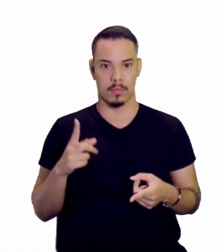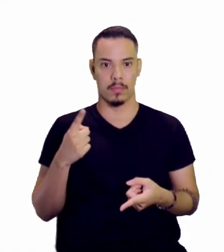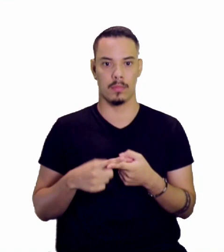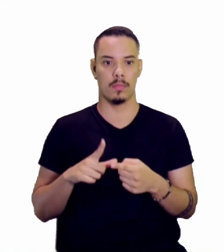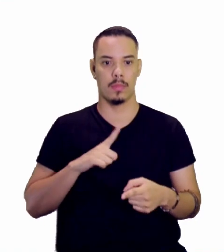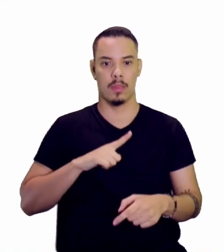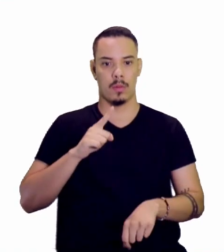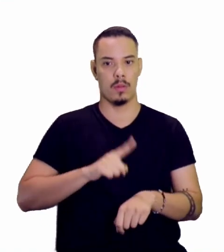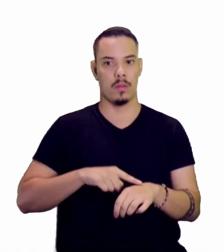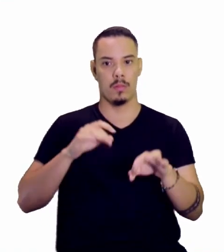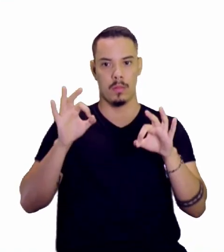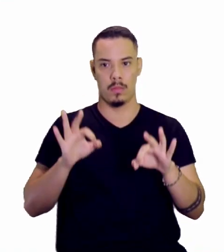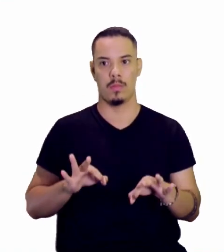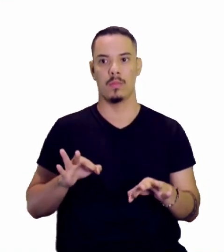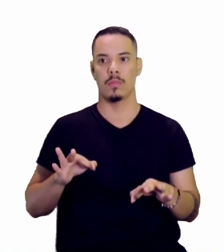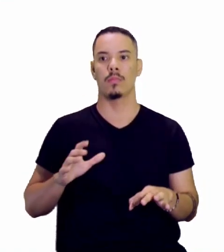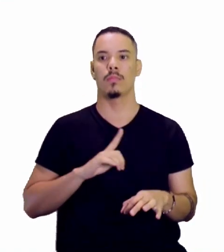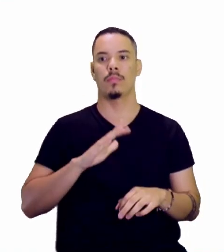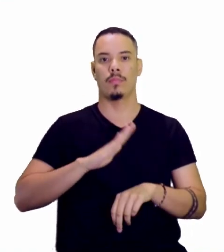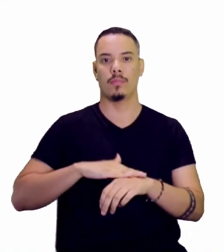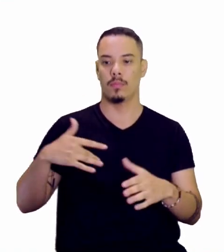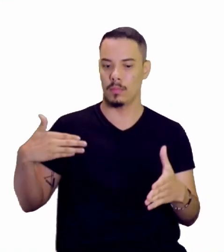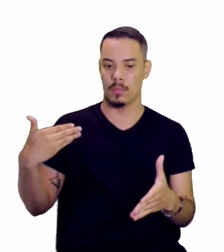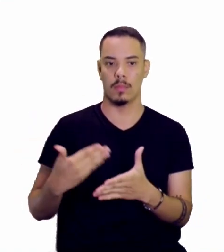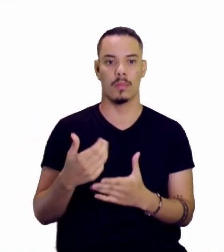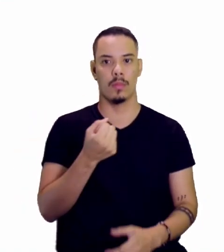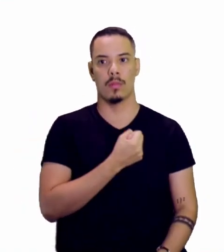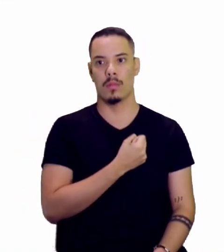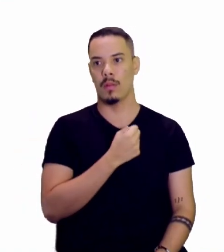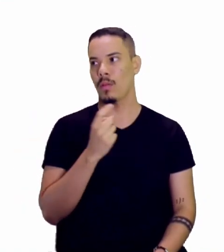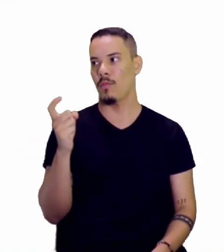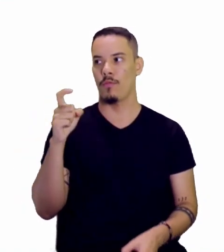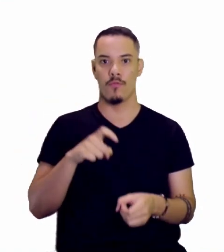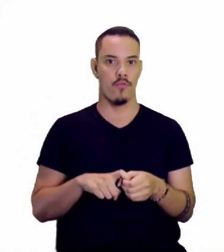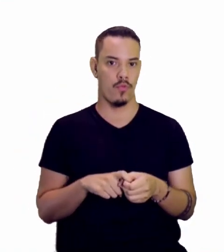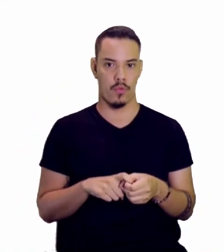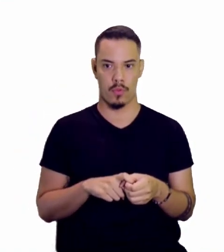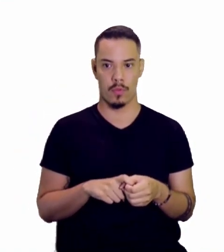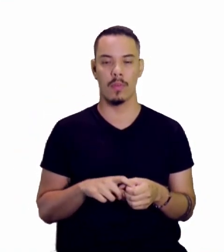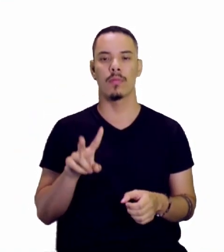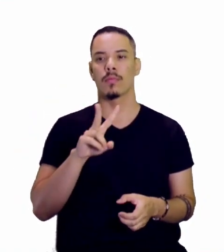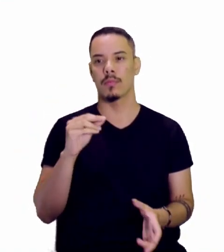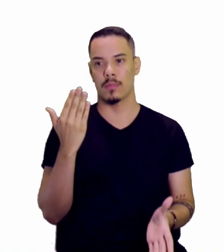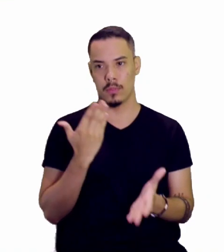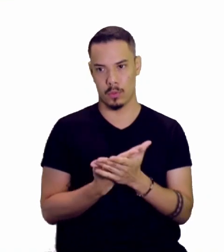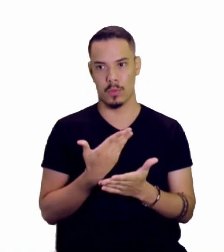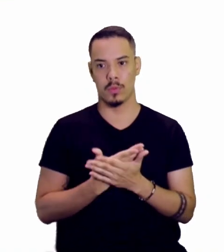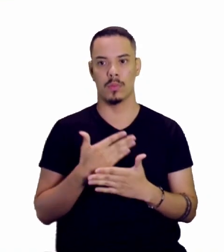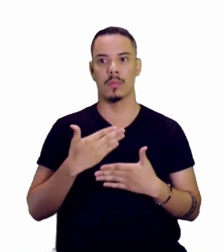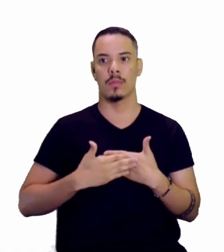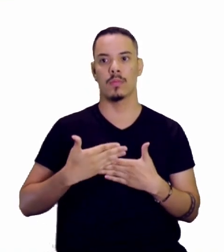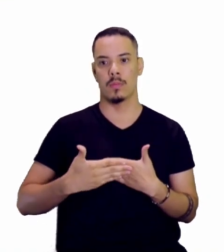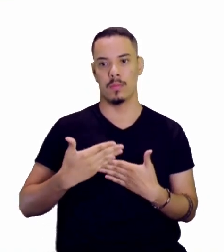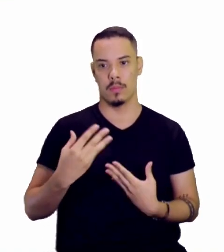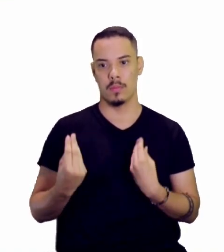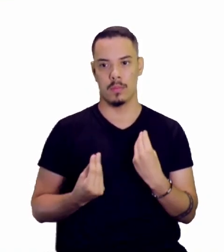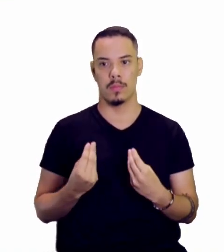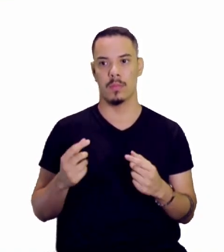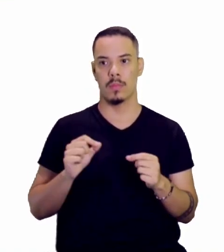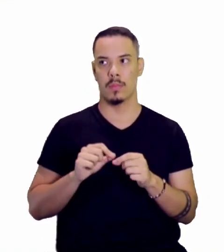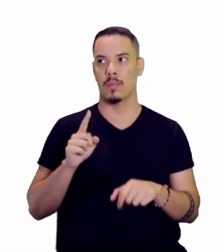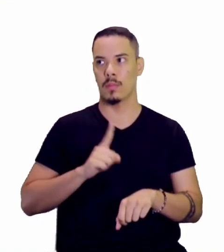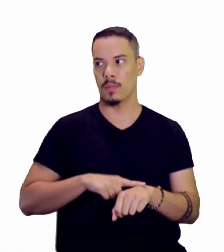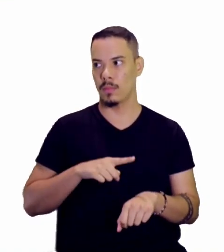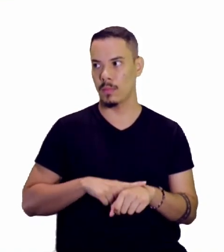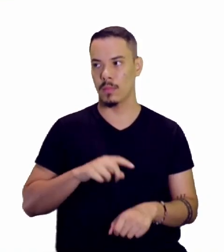do tempo, né? Ele manteve, chegou até um valor máximo e voltou. A gente vai estudar esse impulso, que a questão do impulso está ligada ao tempo, e nós